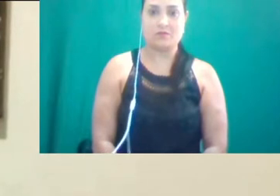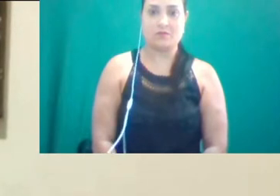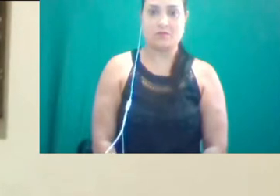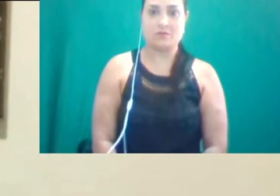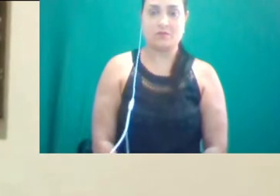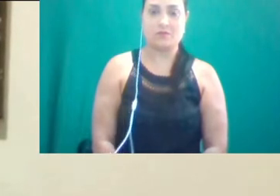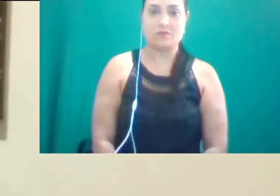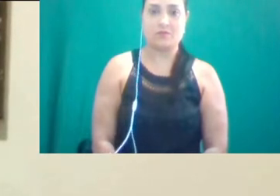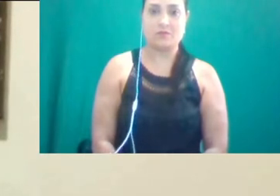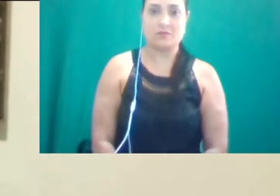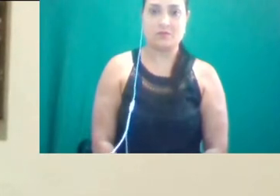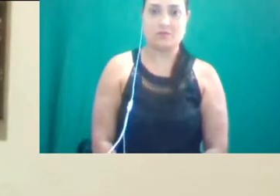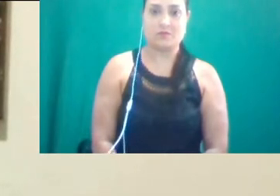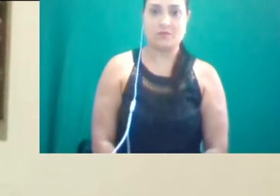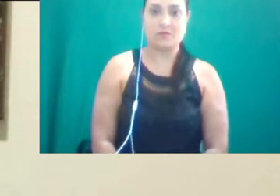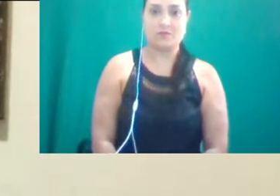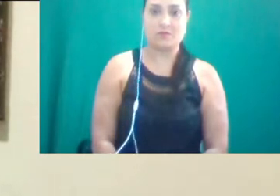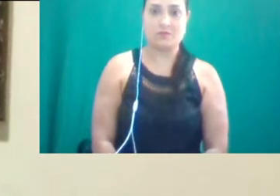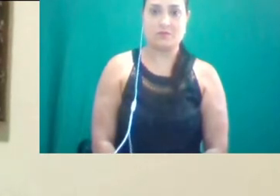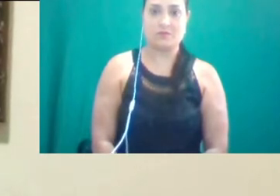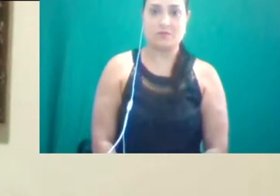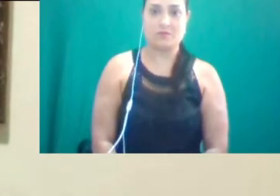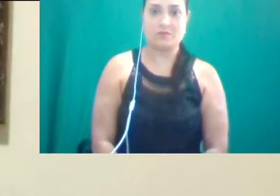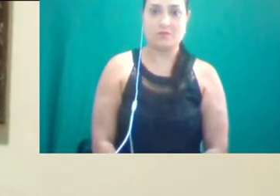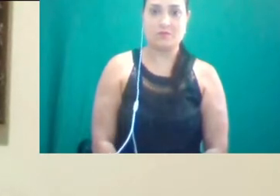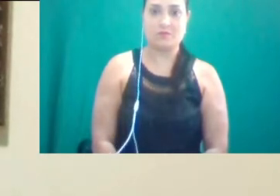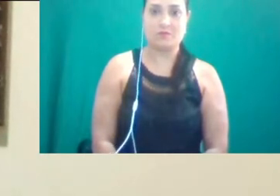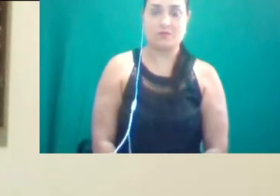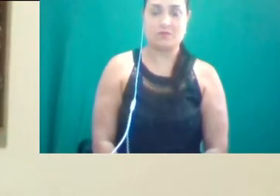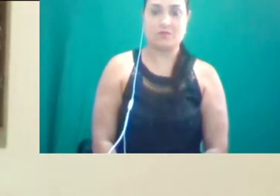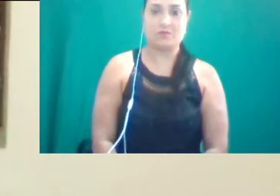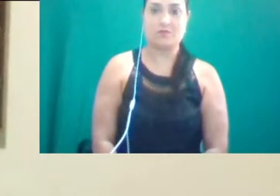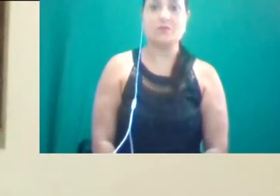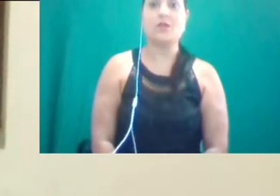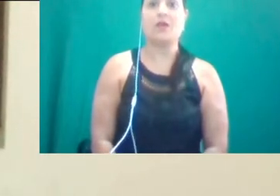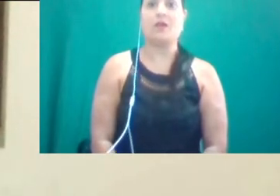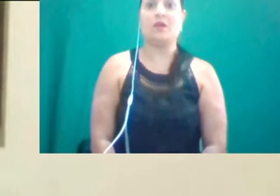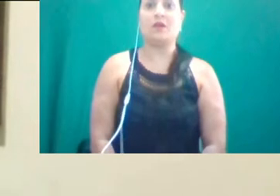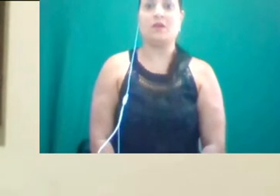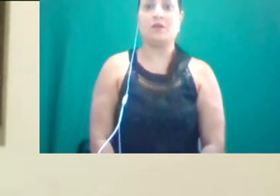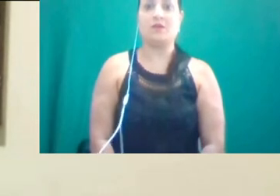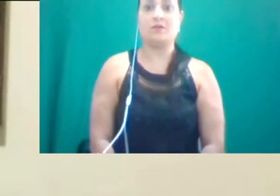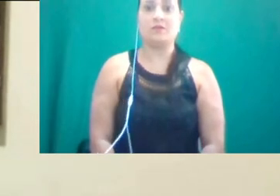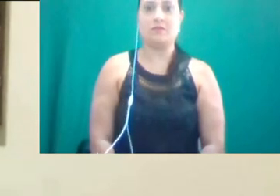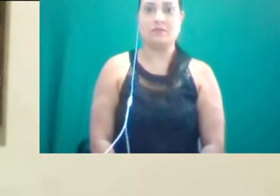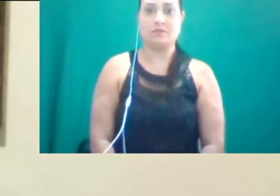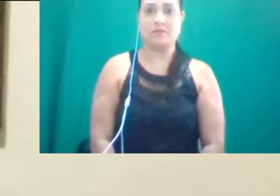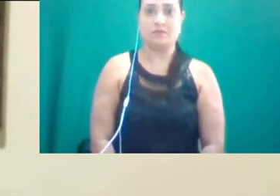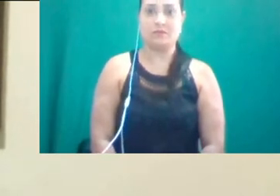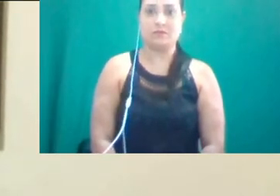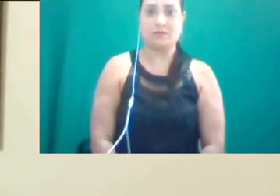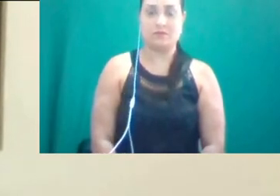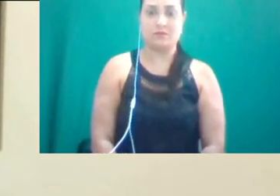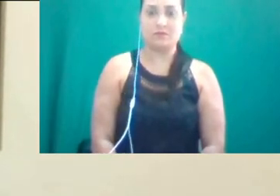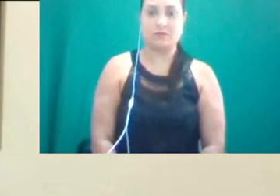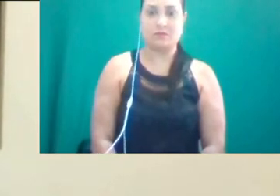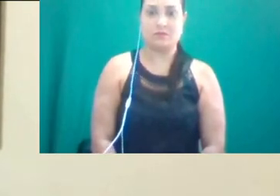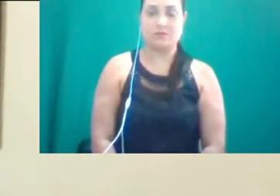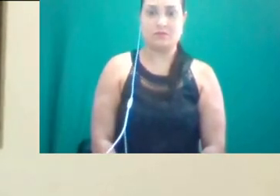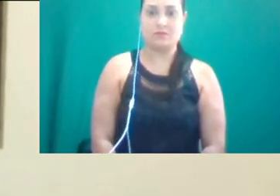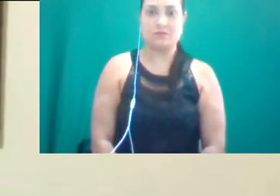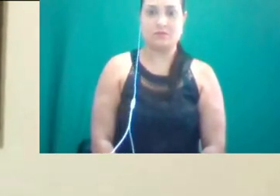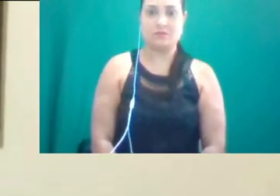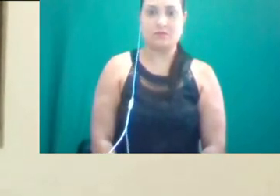Camaçari. Ele fazia licenciatura em artes visuais com ênfase em digital. Seu nome era